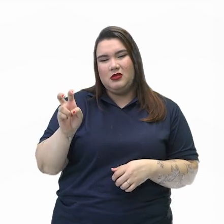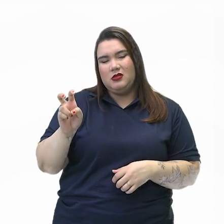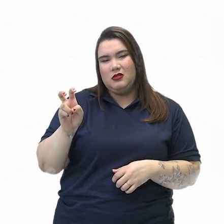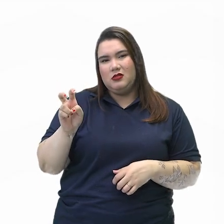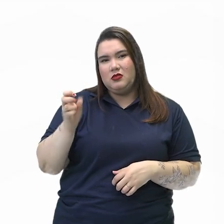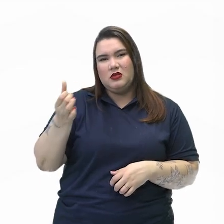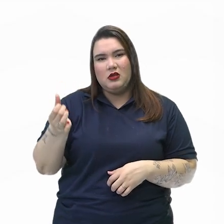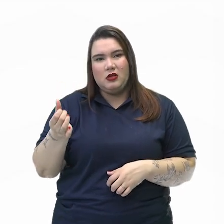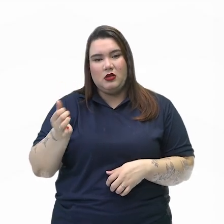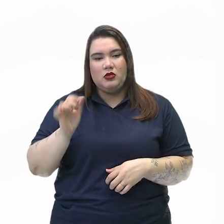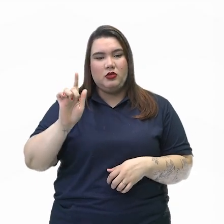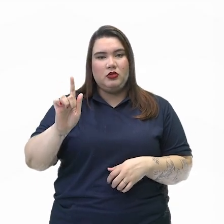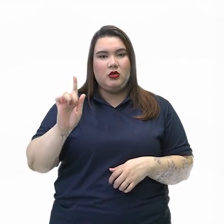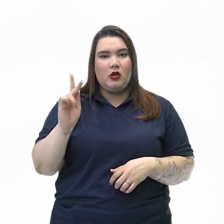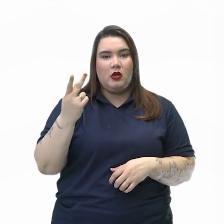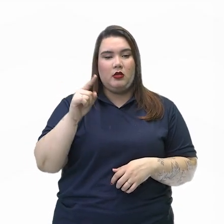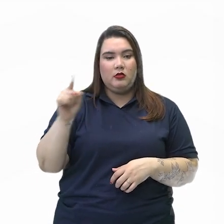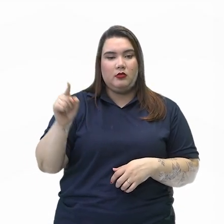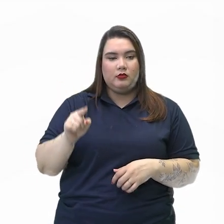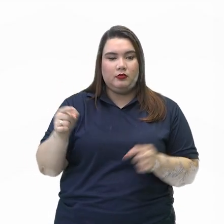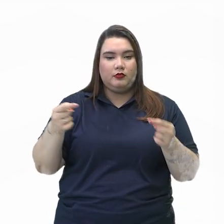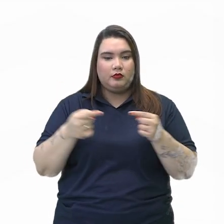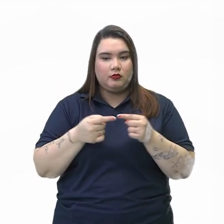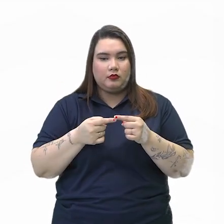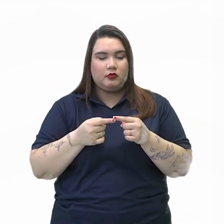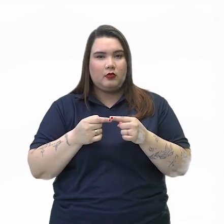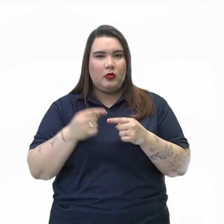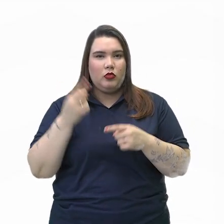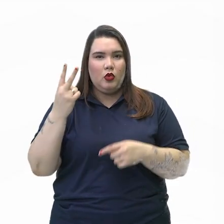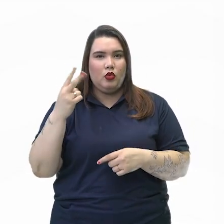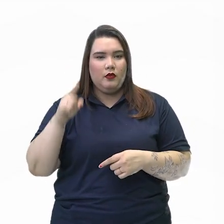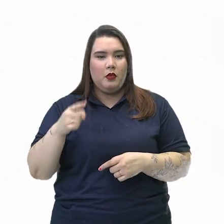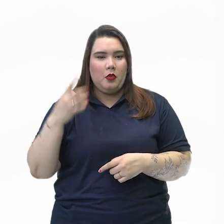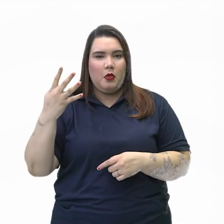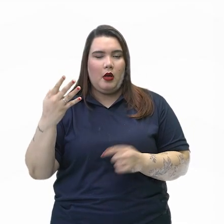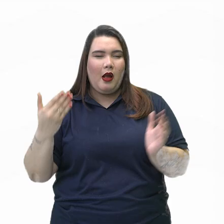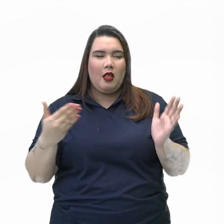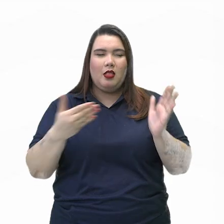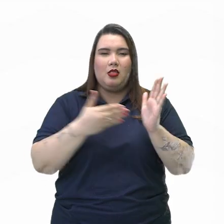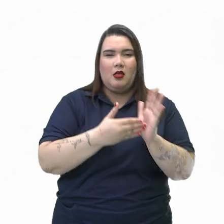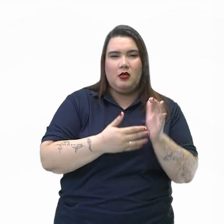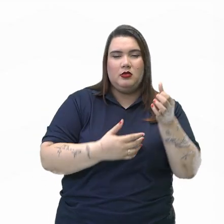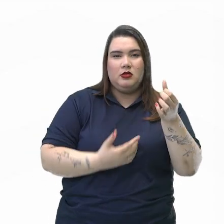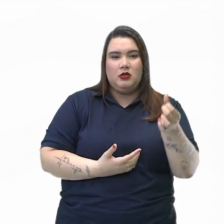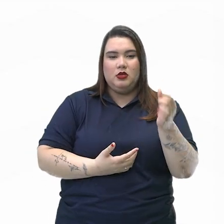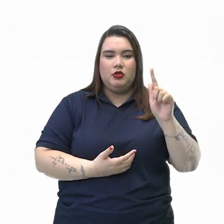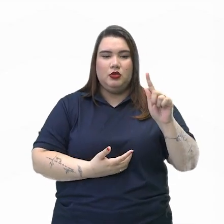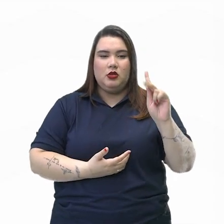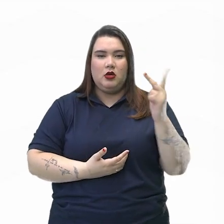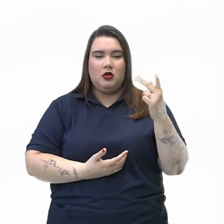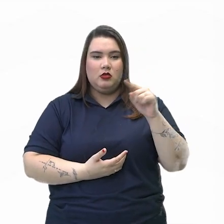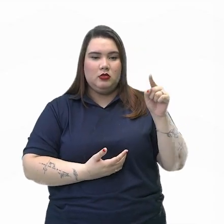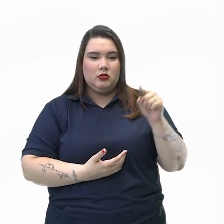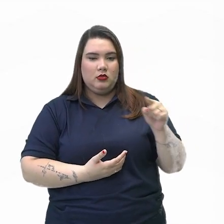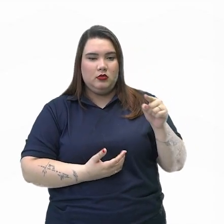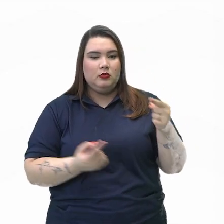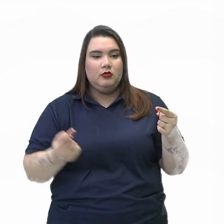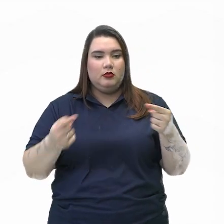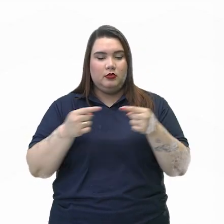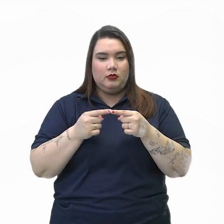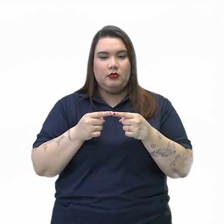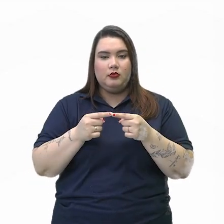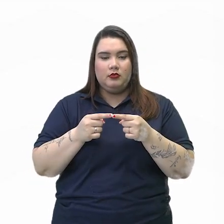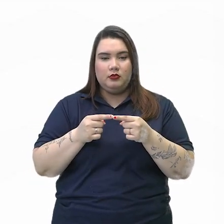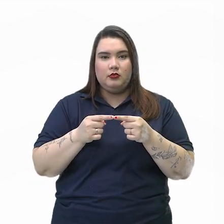6 GHz. Vai de 2,4 até 6 GHz,